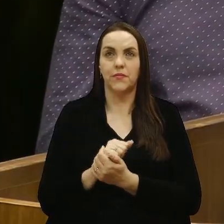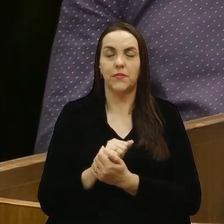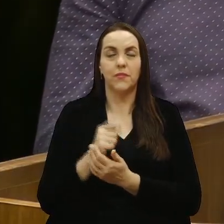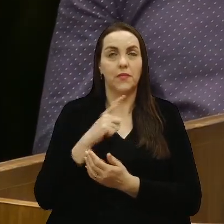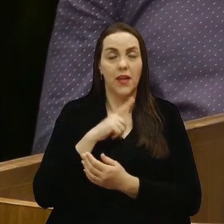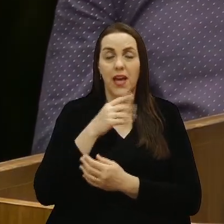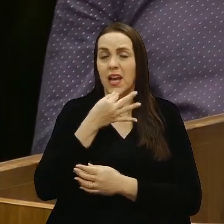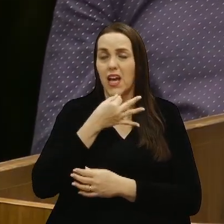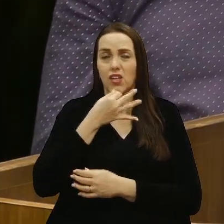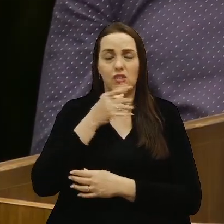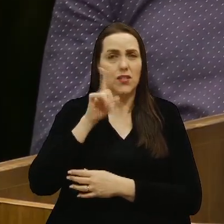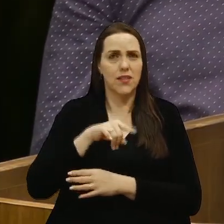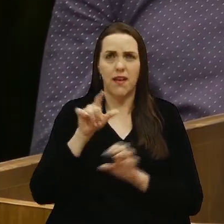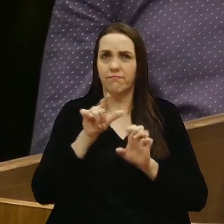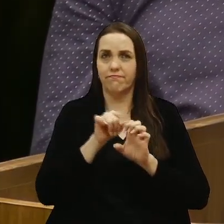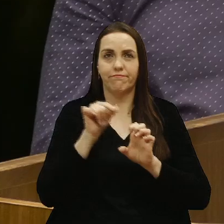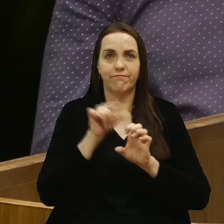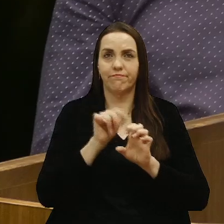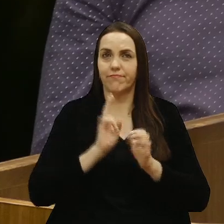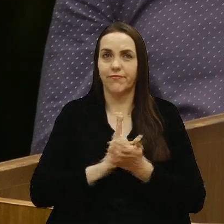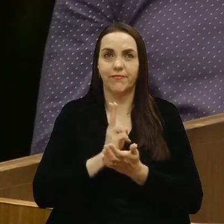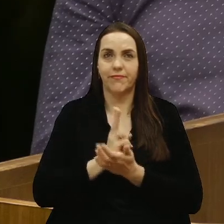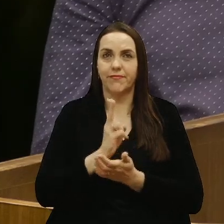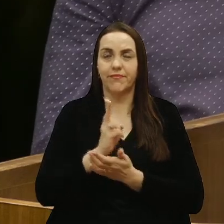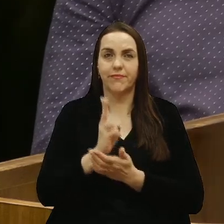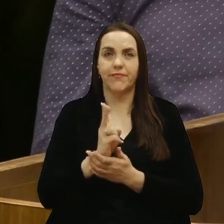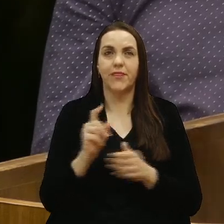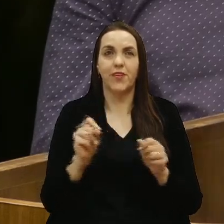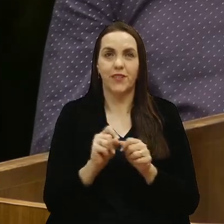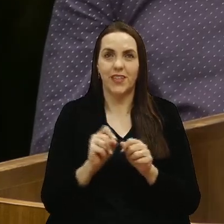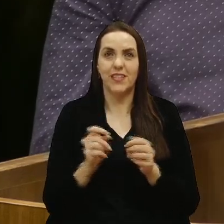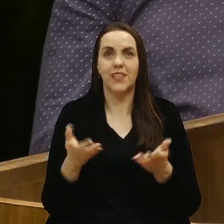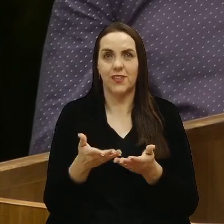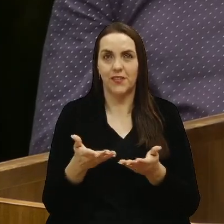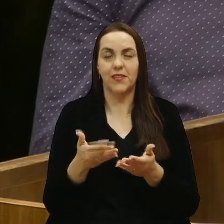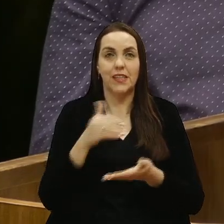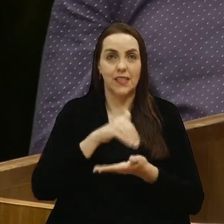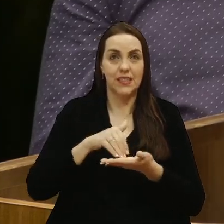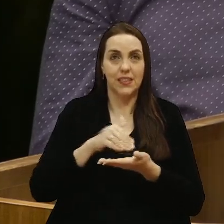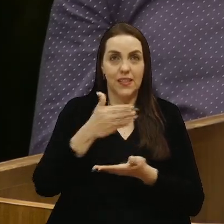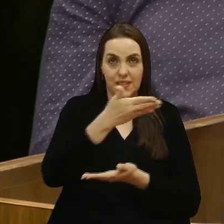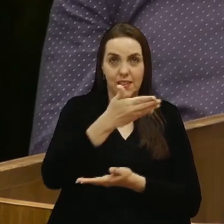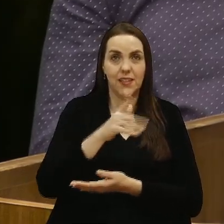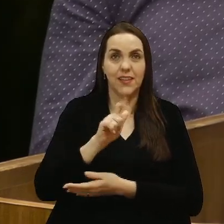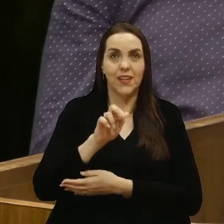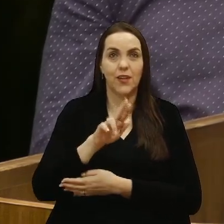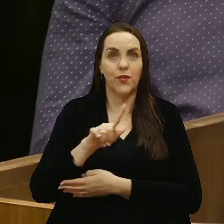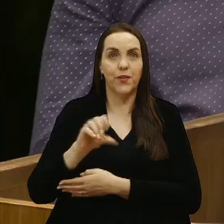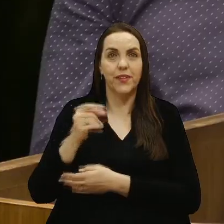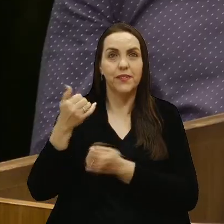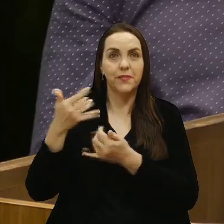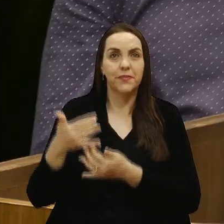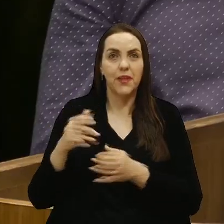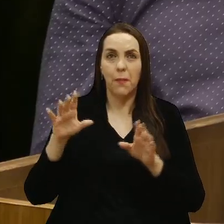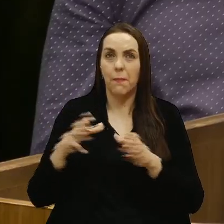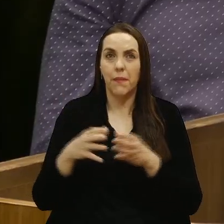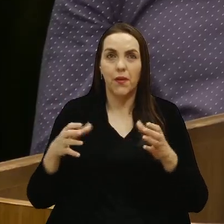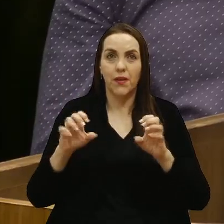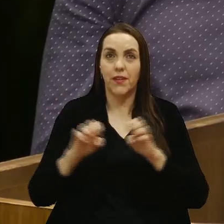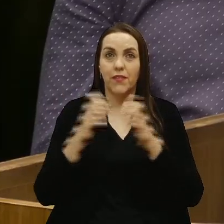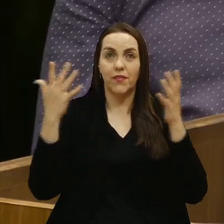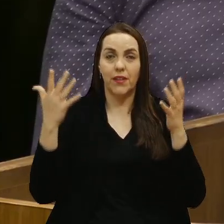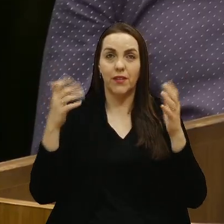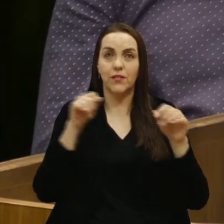do Sul é muito empreendedorismo. Então, nós estamos realizando, como nem diz a nossa secretária Grégora, um dos maiores eventos da Semana